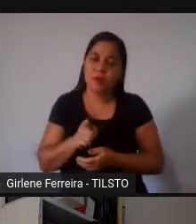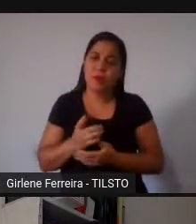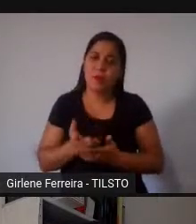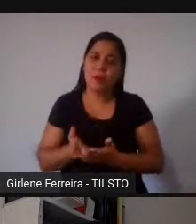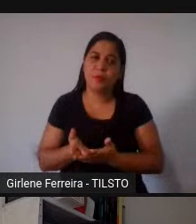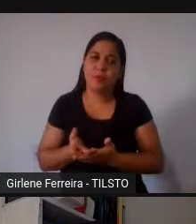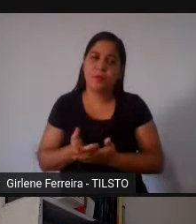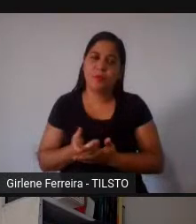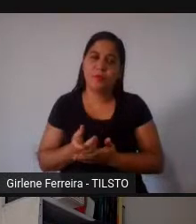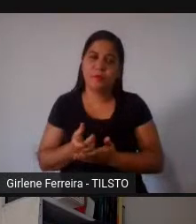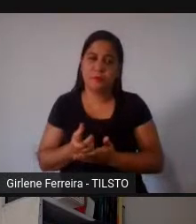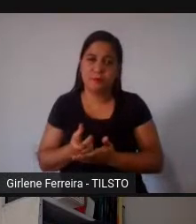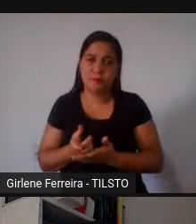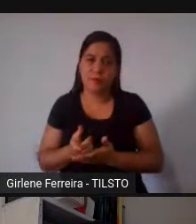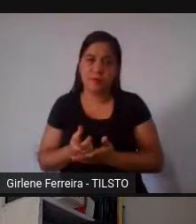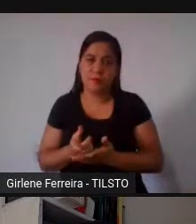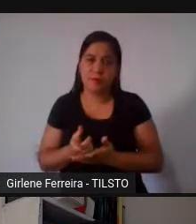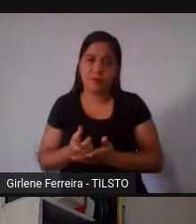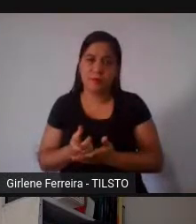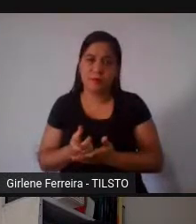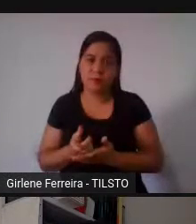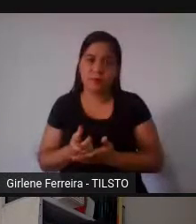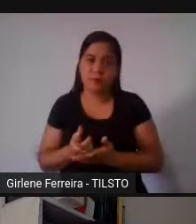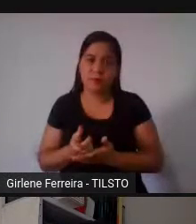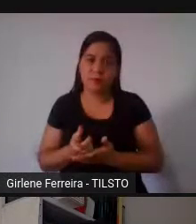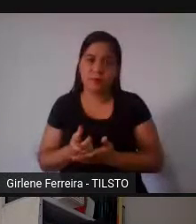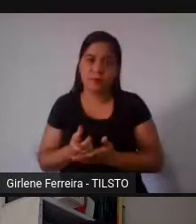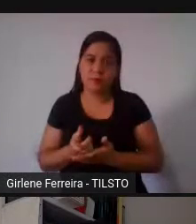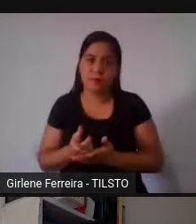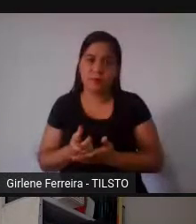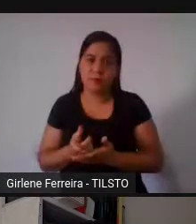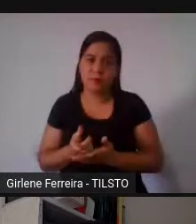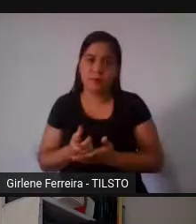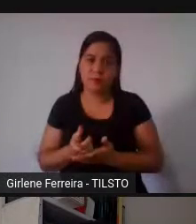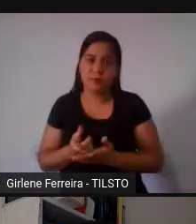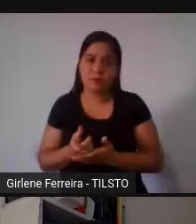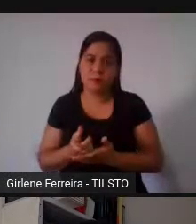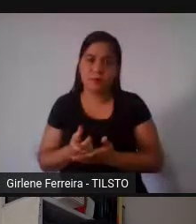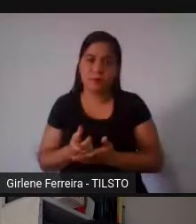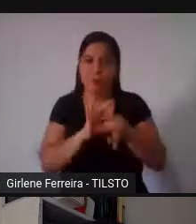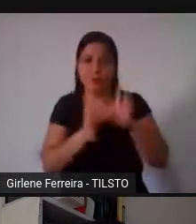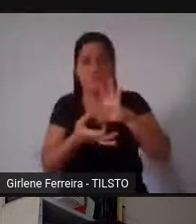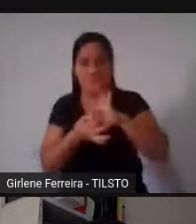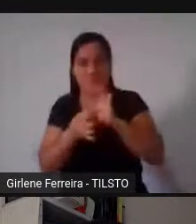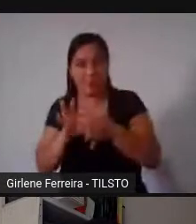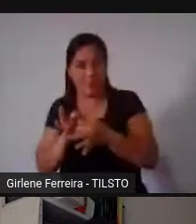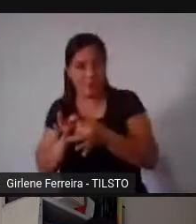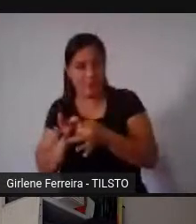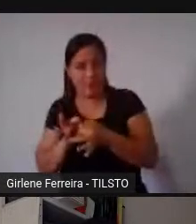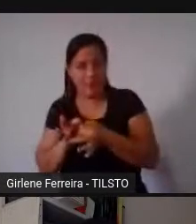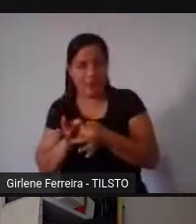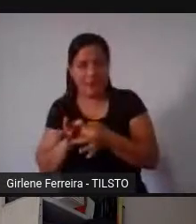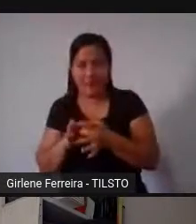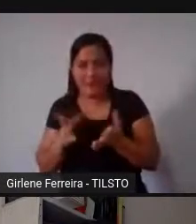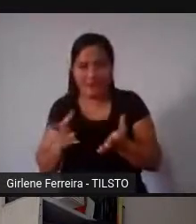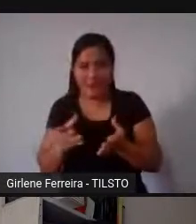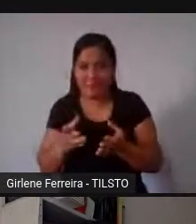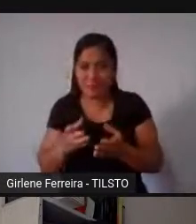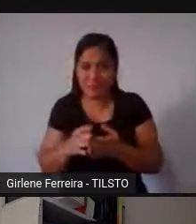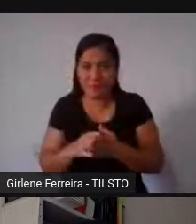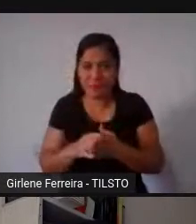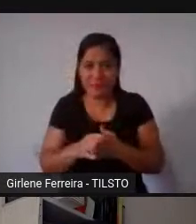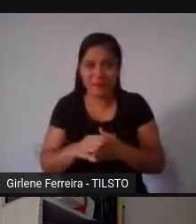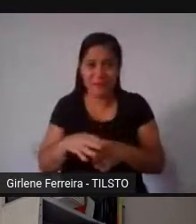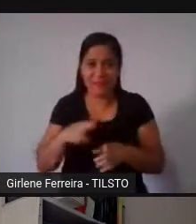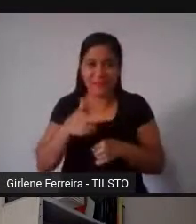quando passa, acaba se indo bem numa Olimpíada como essa, é como se tivesse ganhado na loteria, porque você já está com